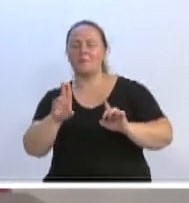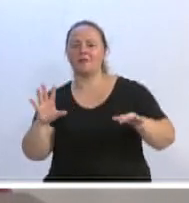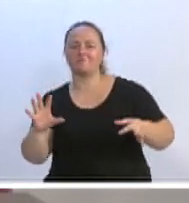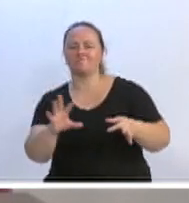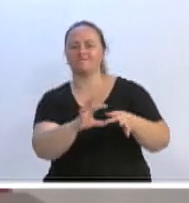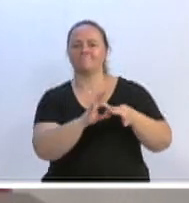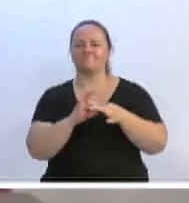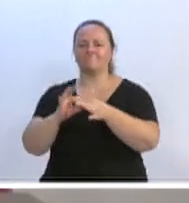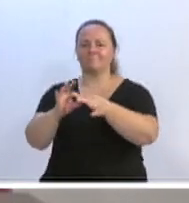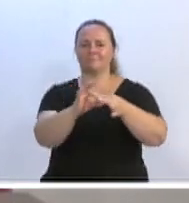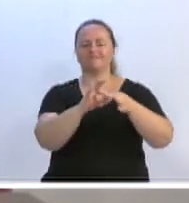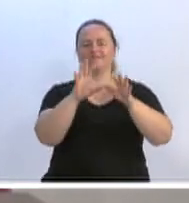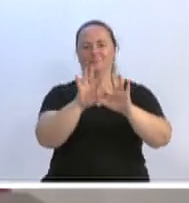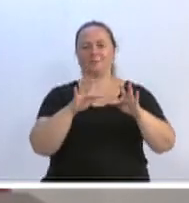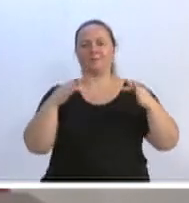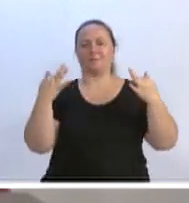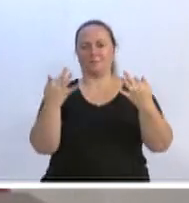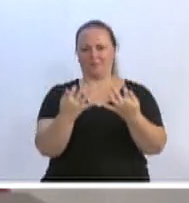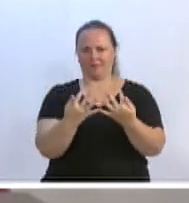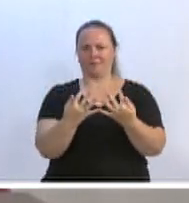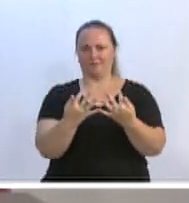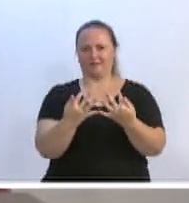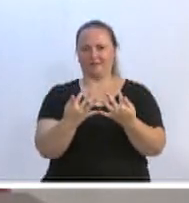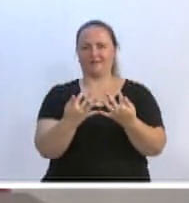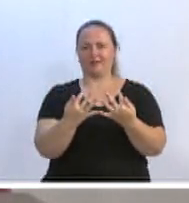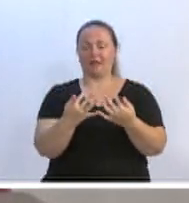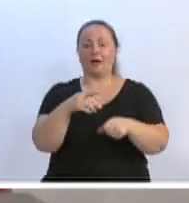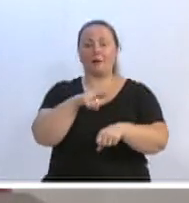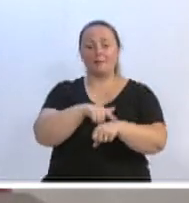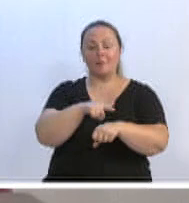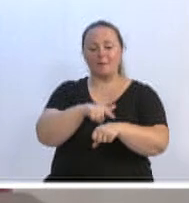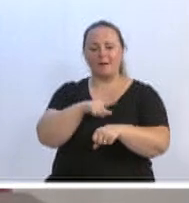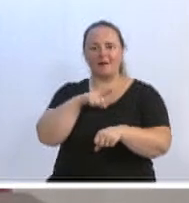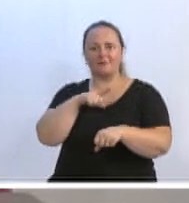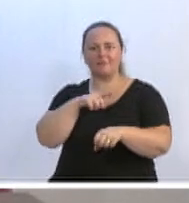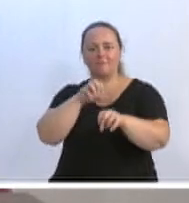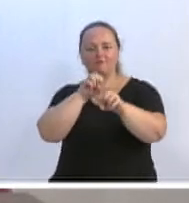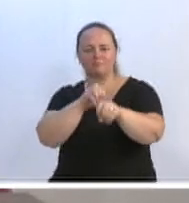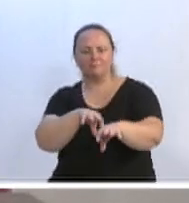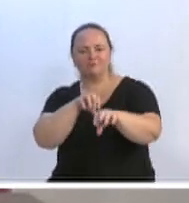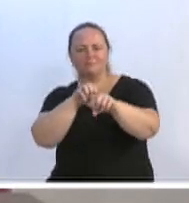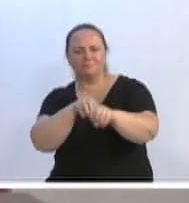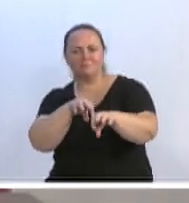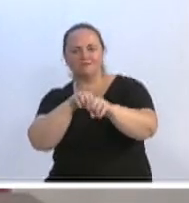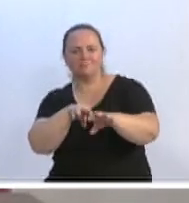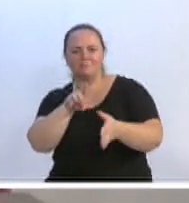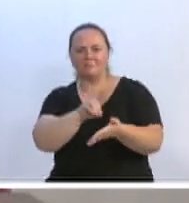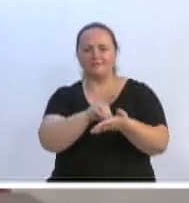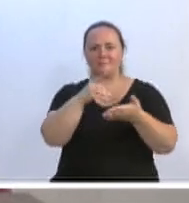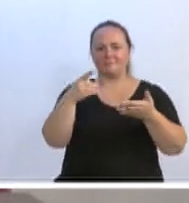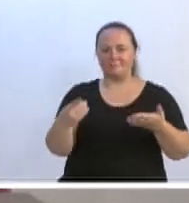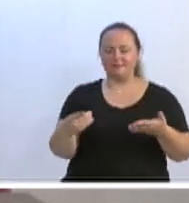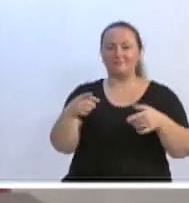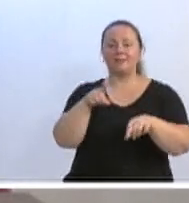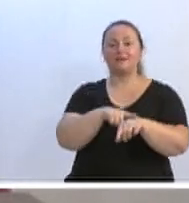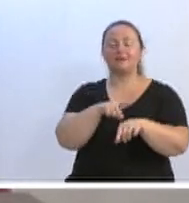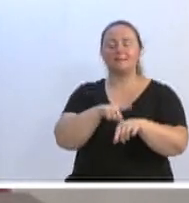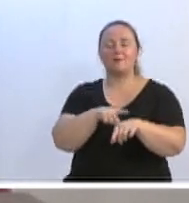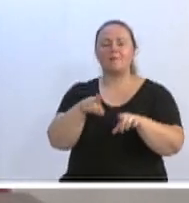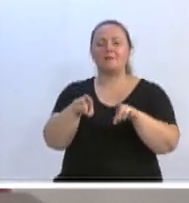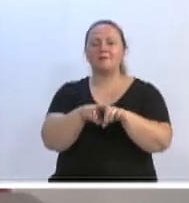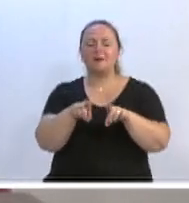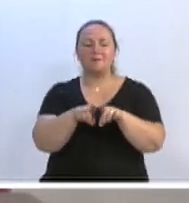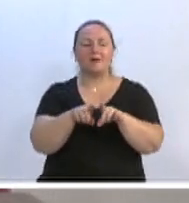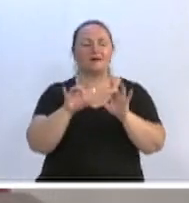Família, em meio ao ensino da palavra de Deus, há também ali momentos